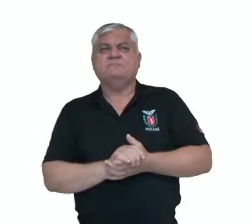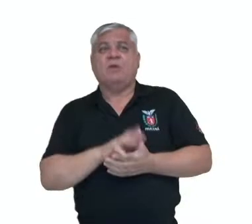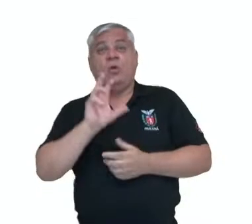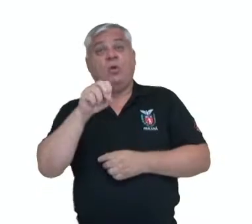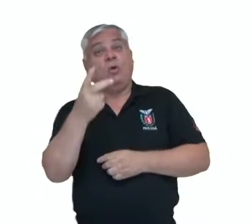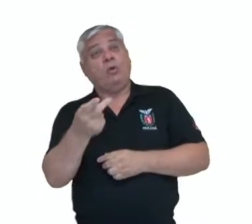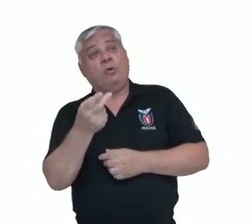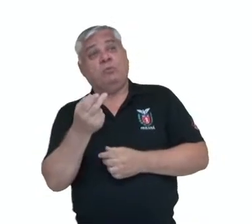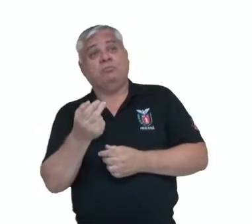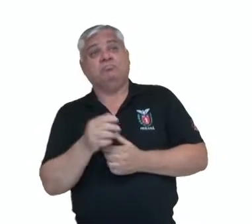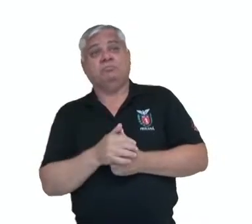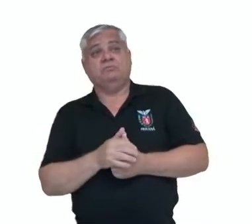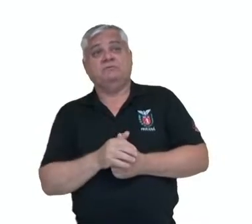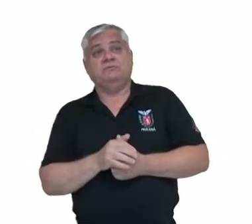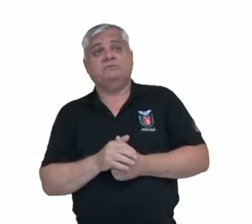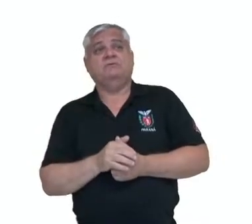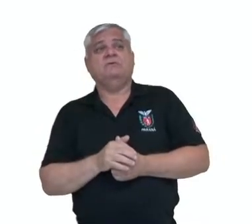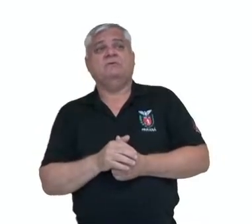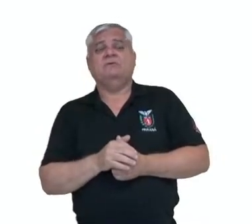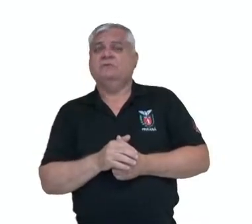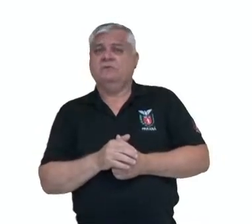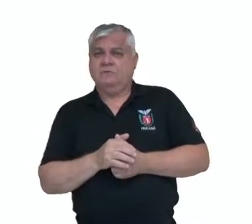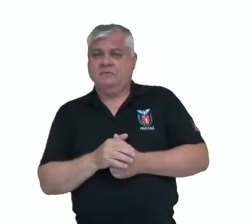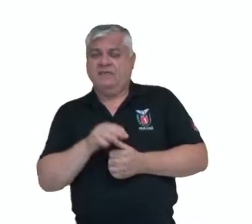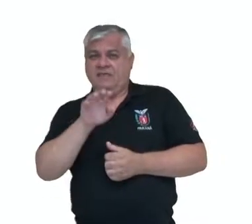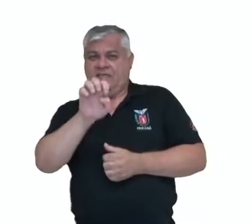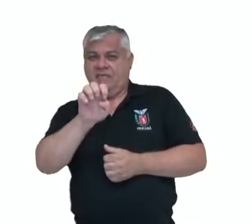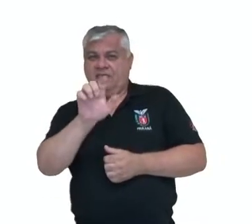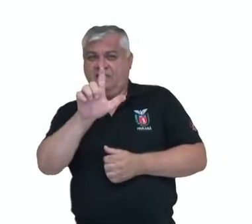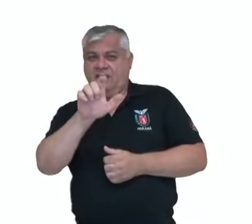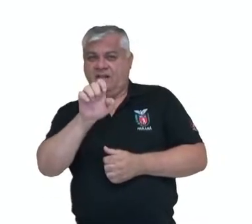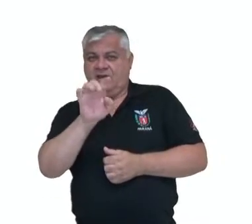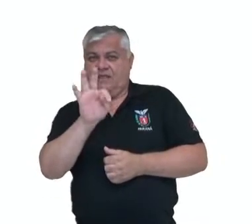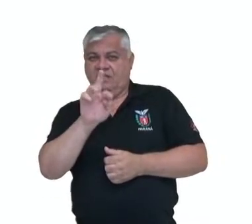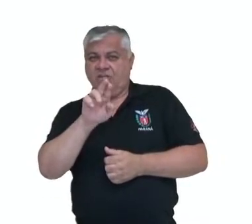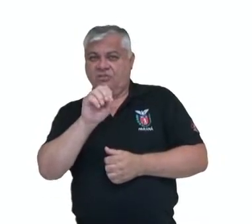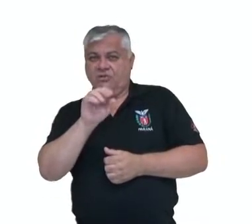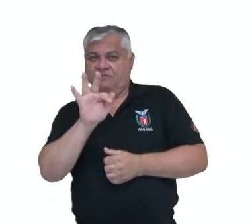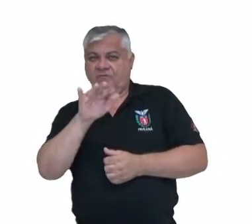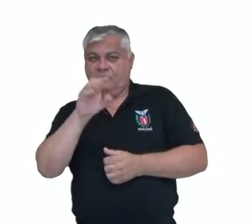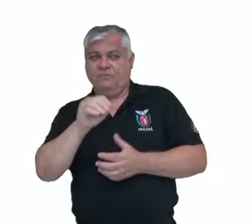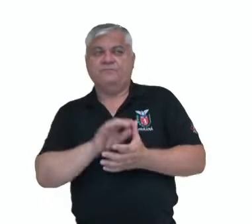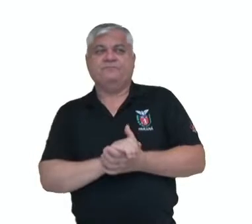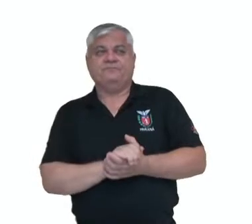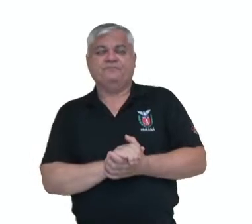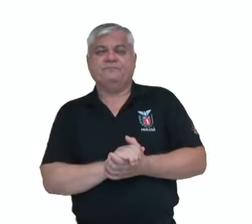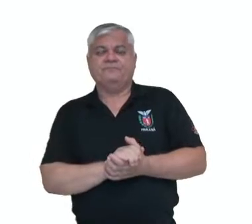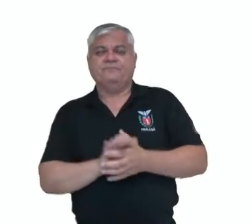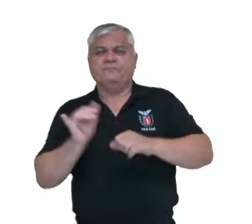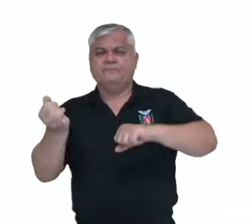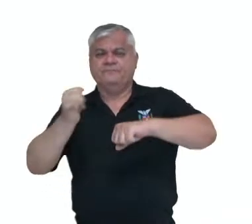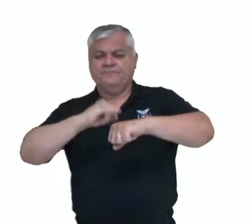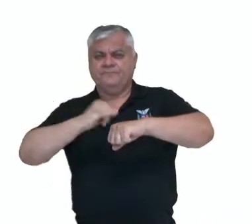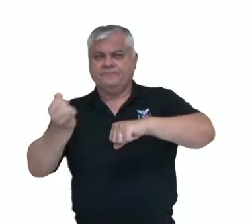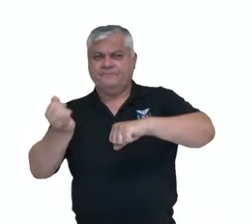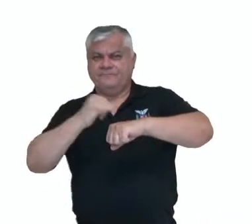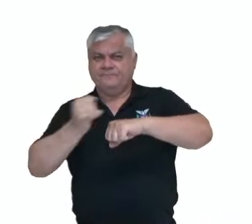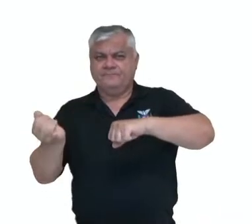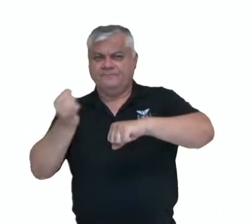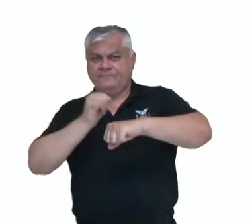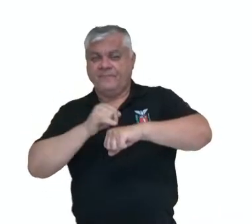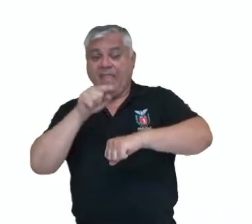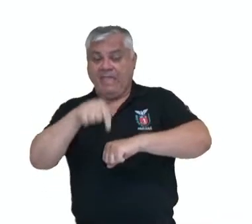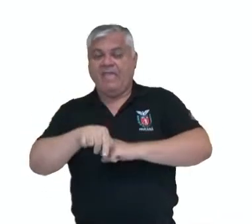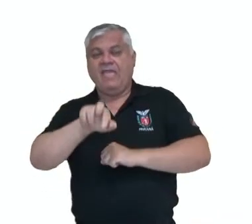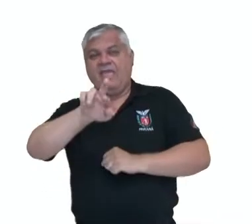um eletrófilo ou de um nucleófilo. A participação dos íons como reagentes, intermediários ou